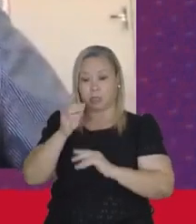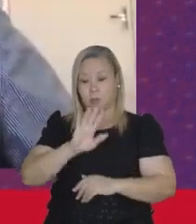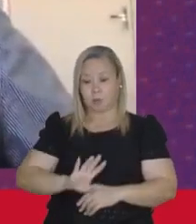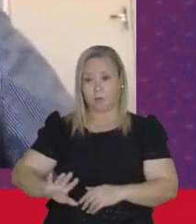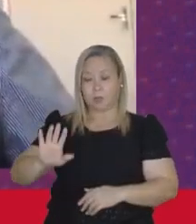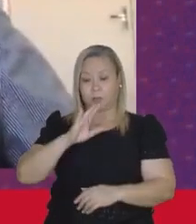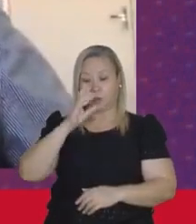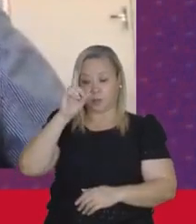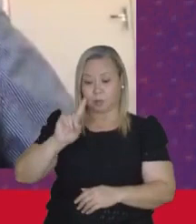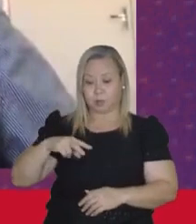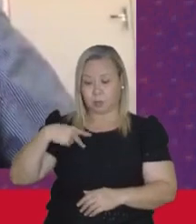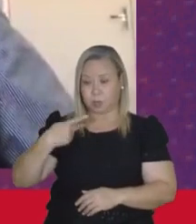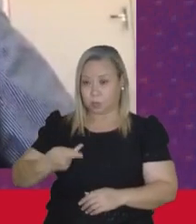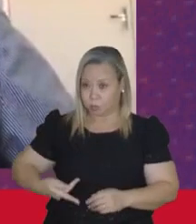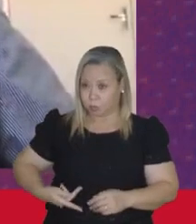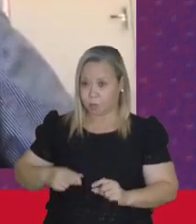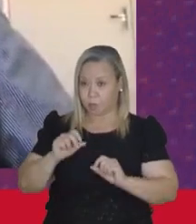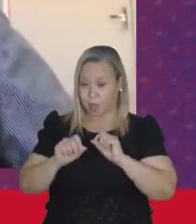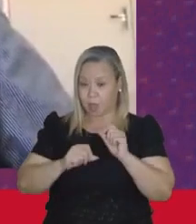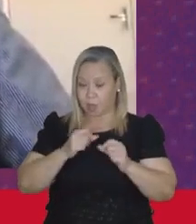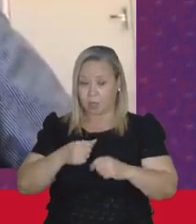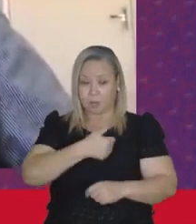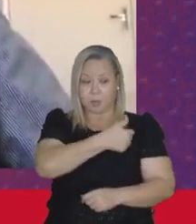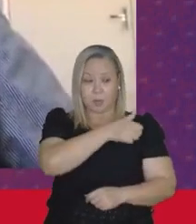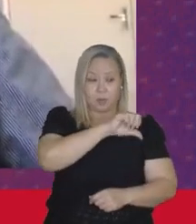Universal dos Direitos Humanos, que é de